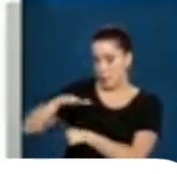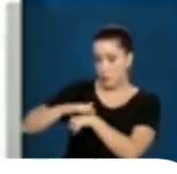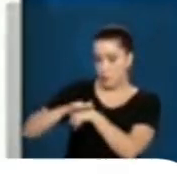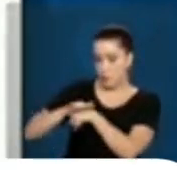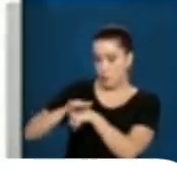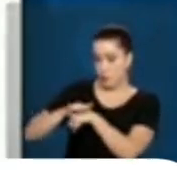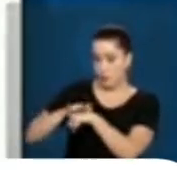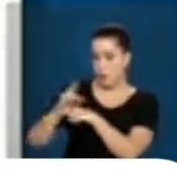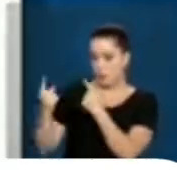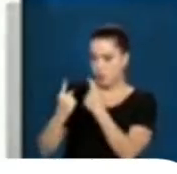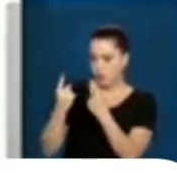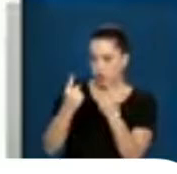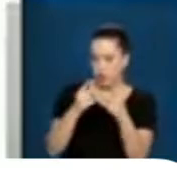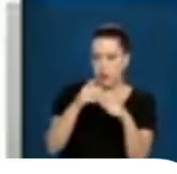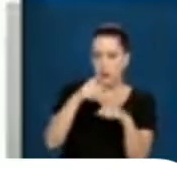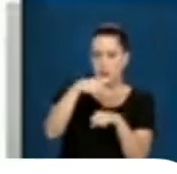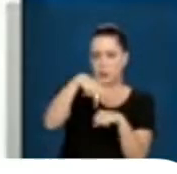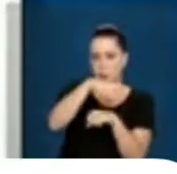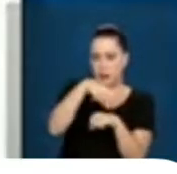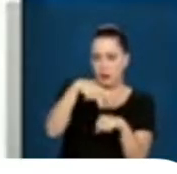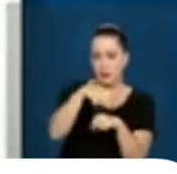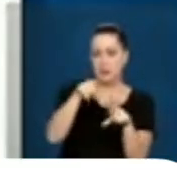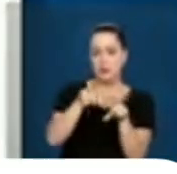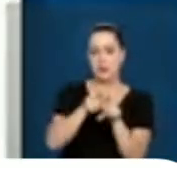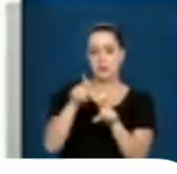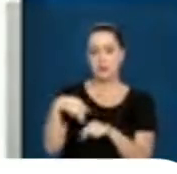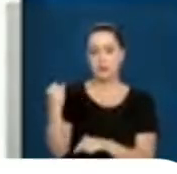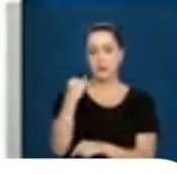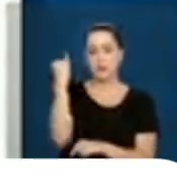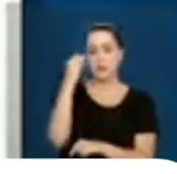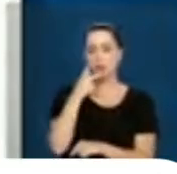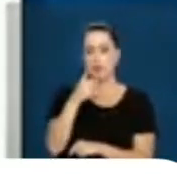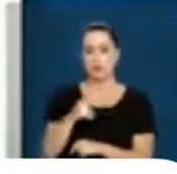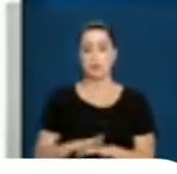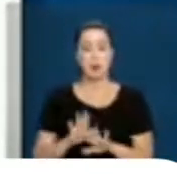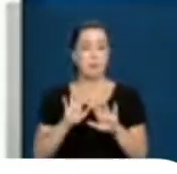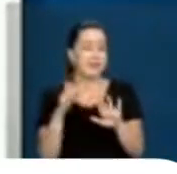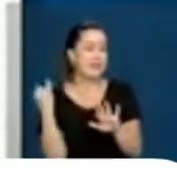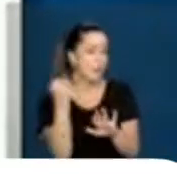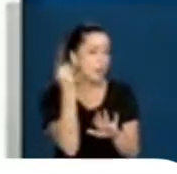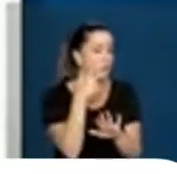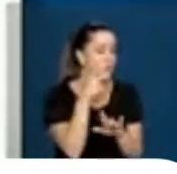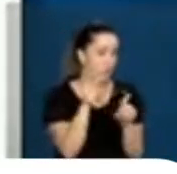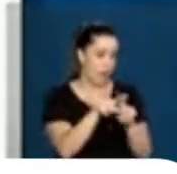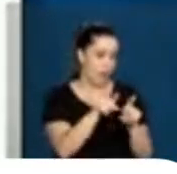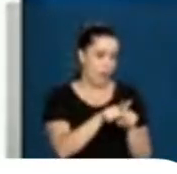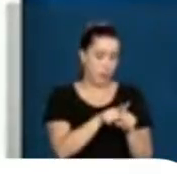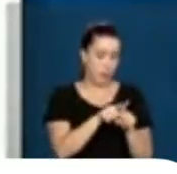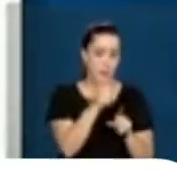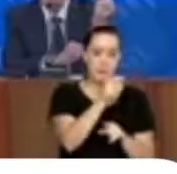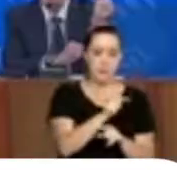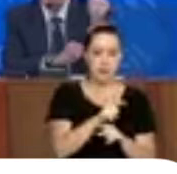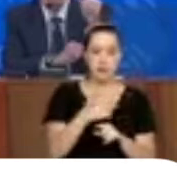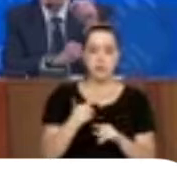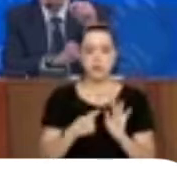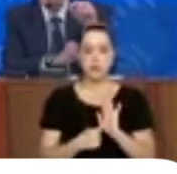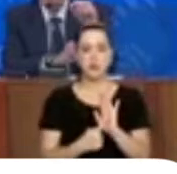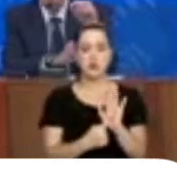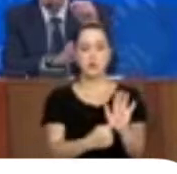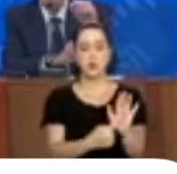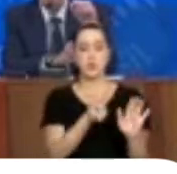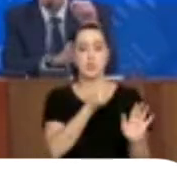país. Mas, vou só fazer um comentário. Por favor. Só tem uma coisa que é importante colocar. Quando a gente coloca dados positivos